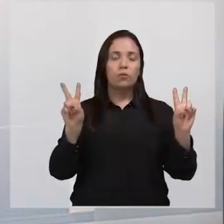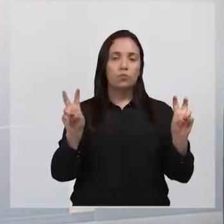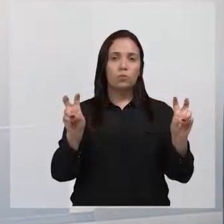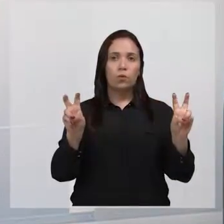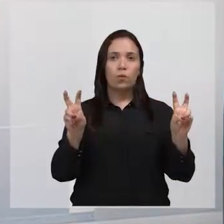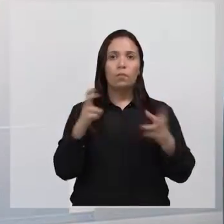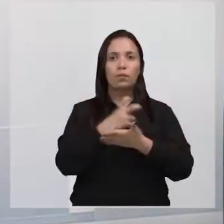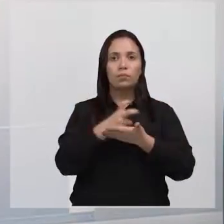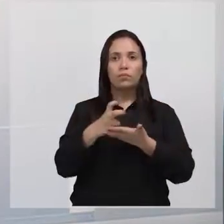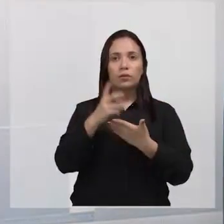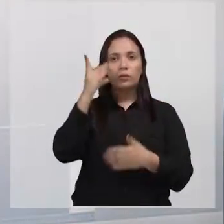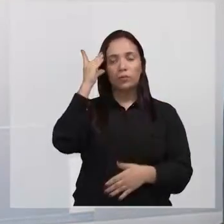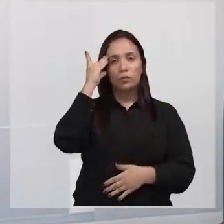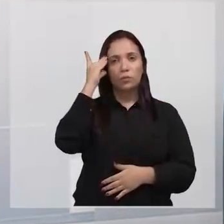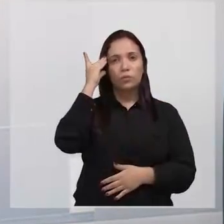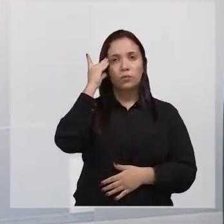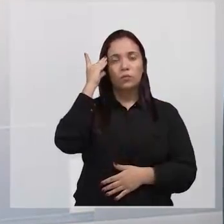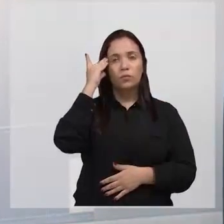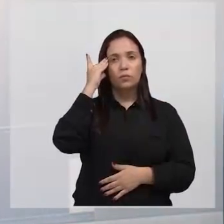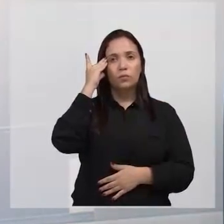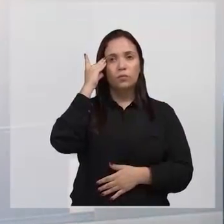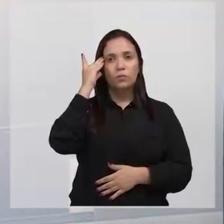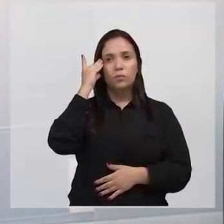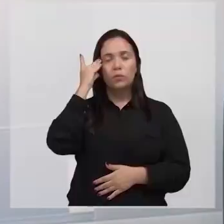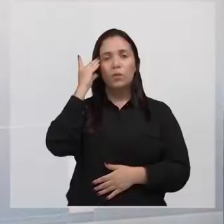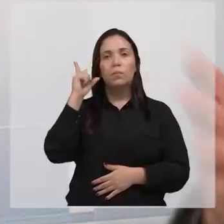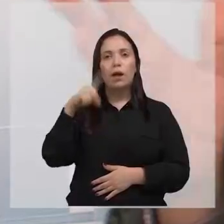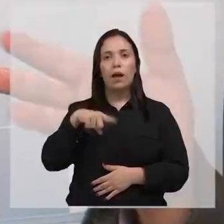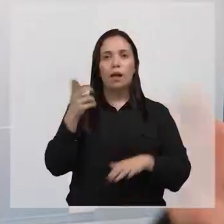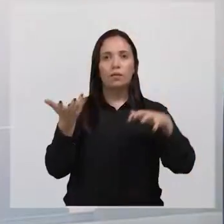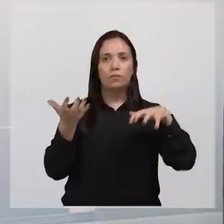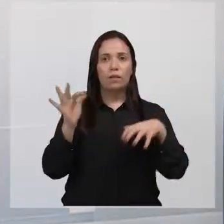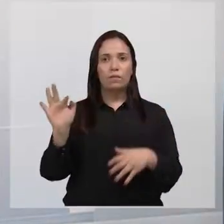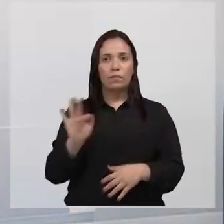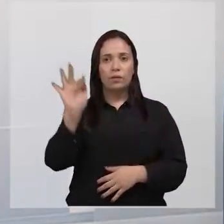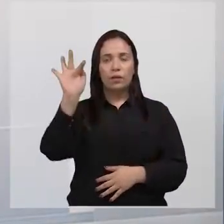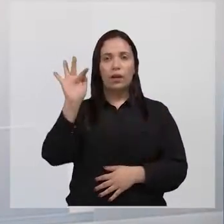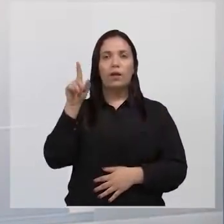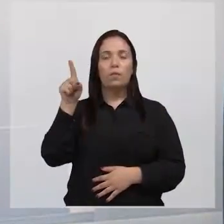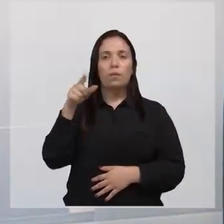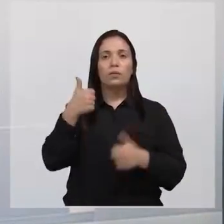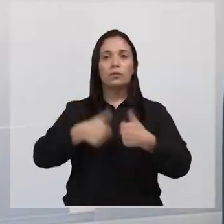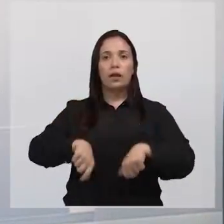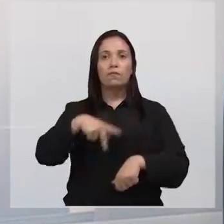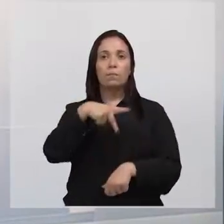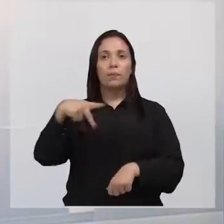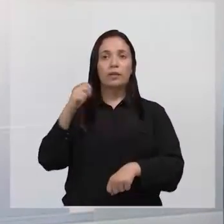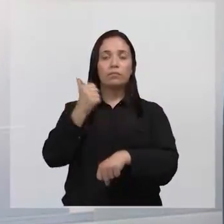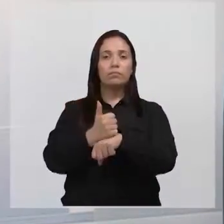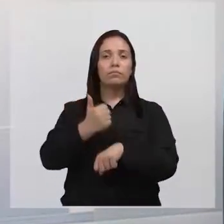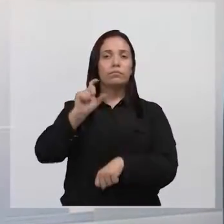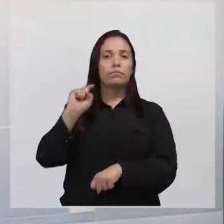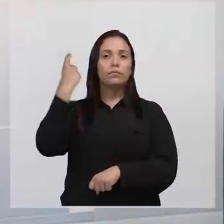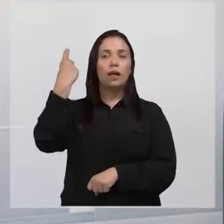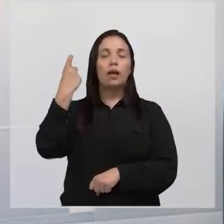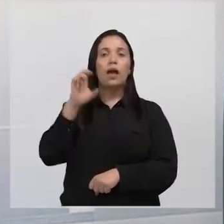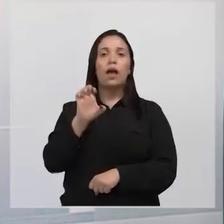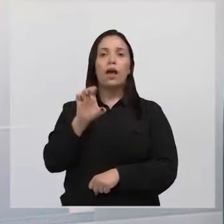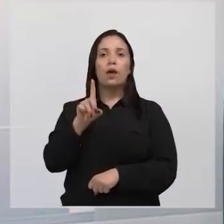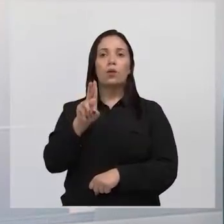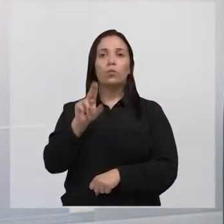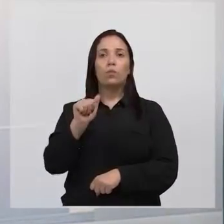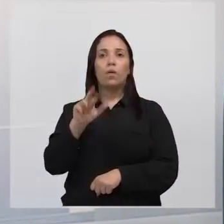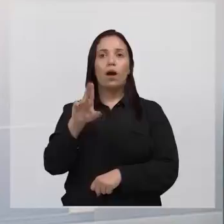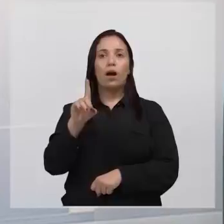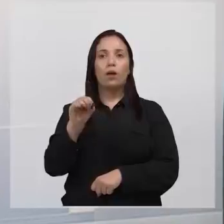do impeachment de Dilma Rousseff na Câmara Federal, sobre a coordenação da presidência da época de Eduardo Cunha. Que